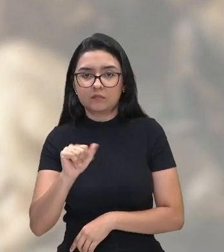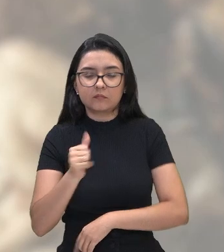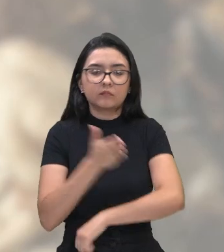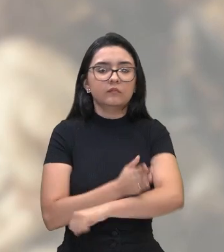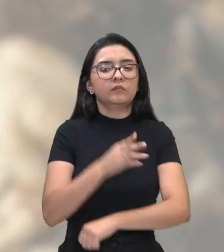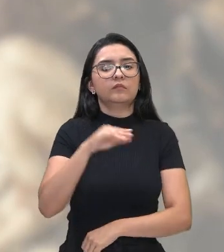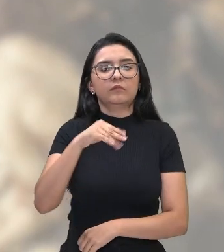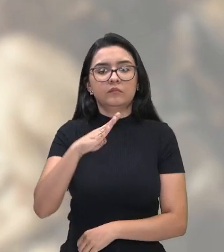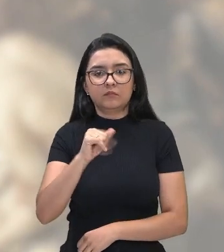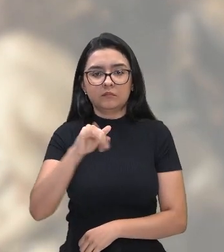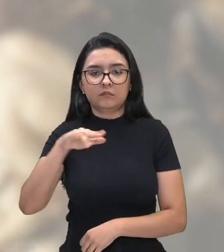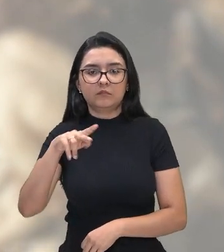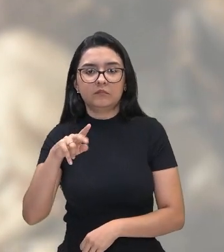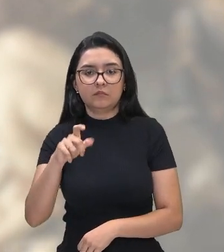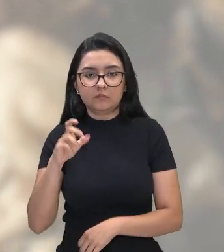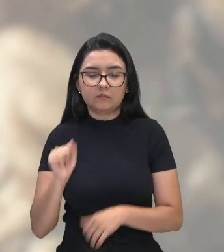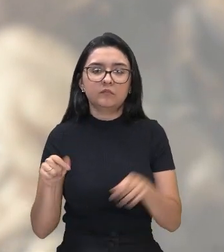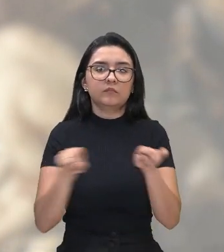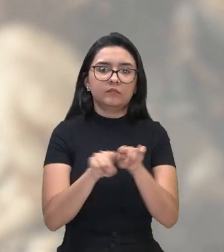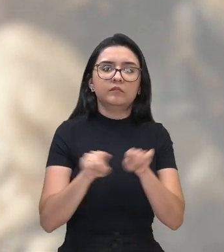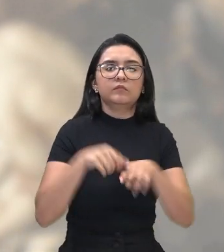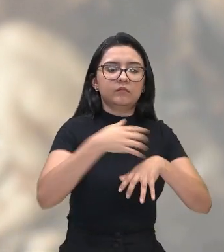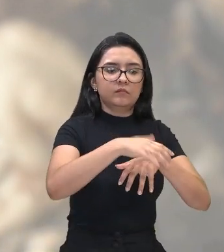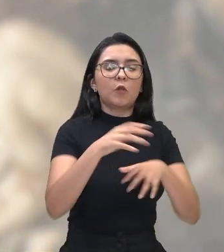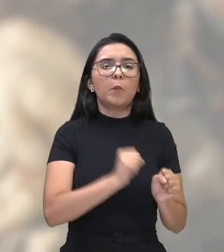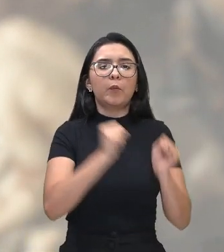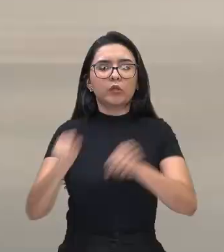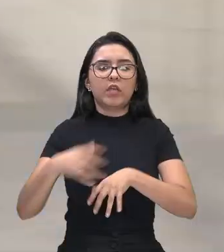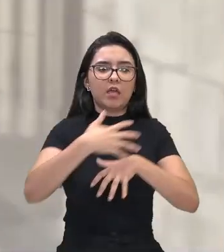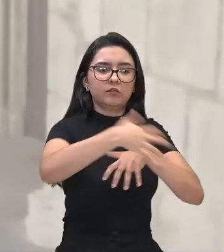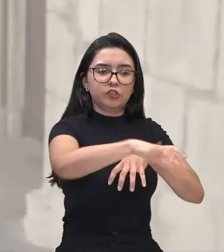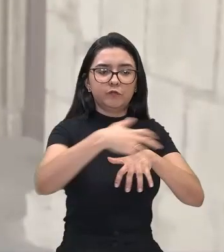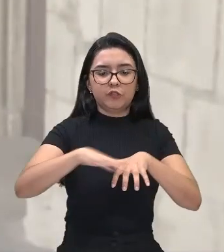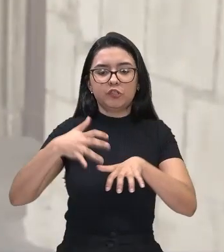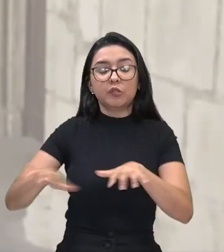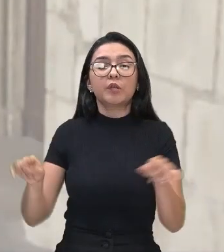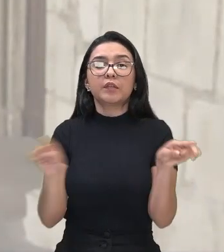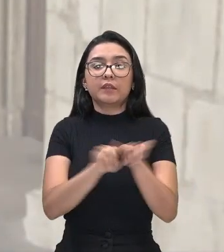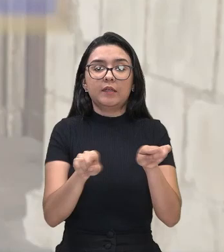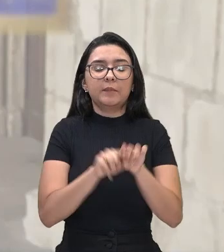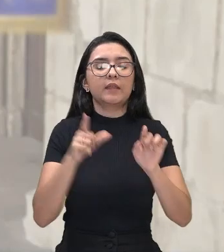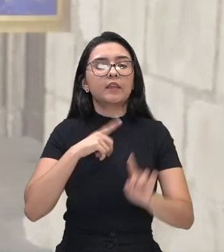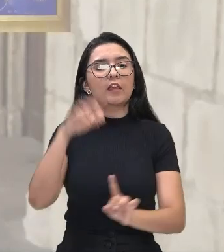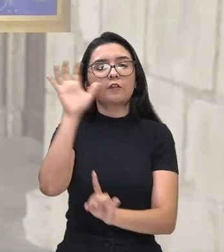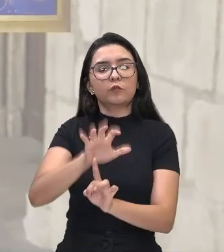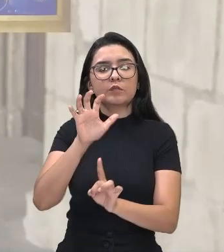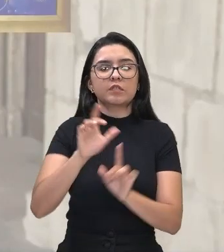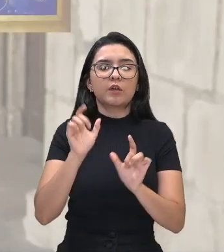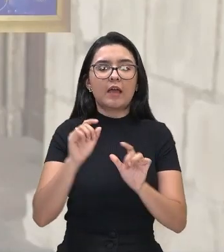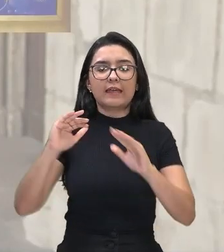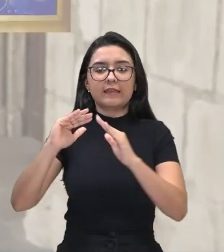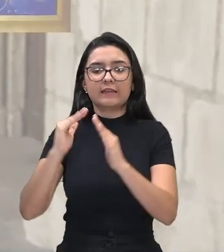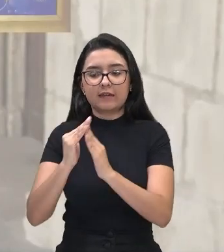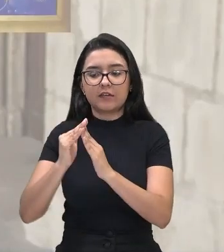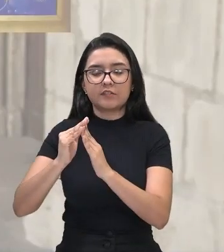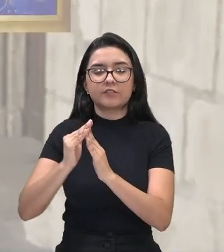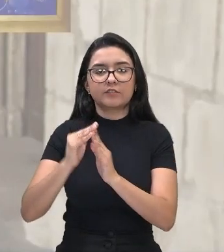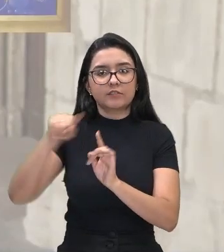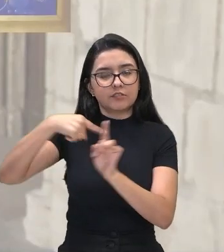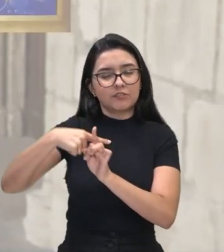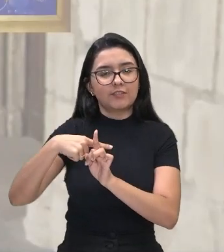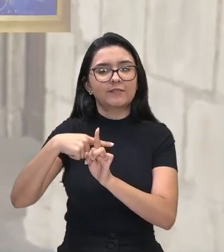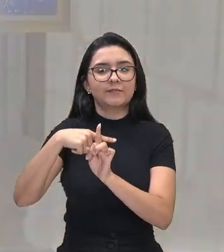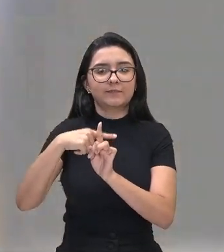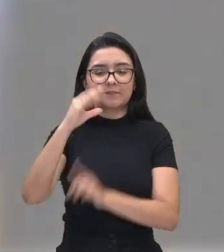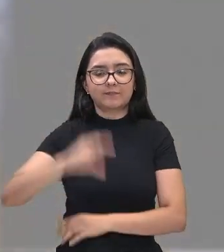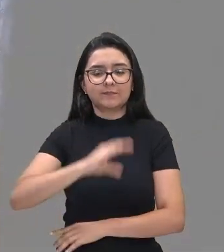Característica, descentralização do poder. A gente também tem a grande influência da Igreja Católica, que era considerada